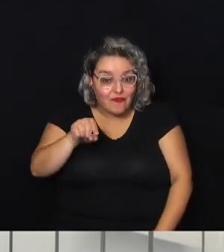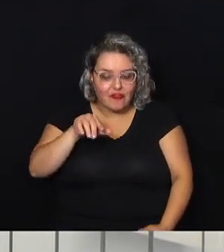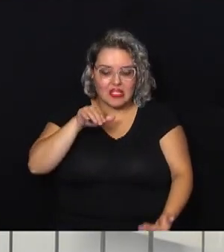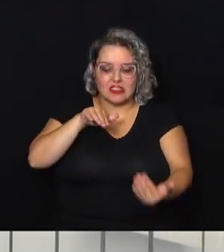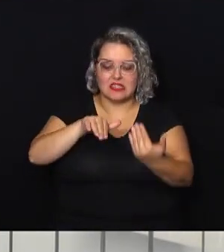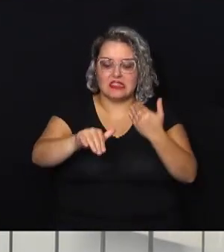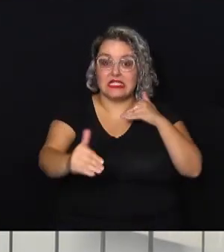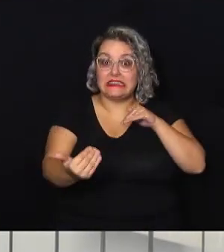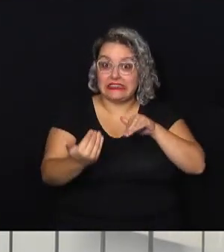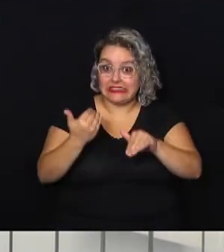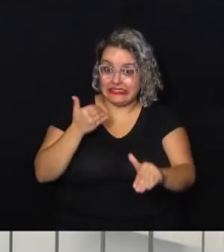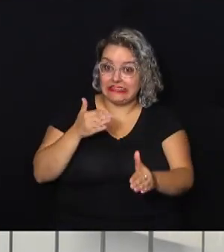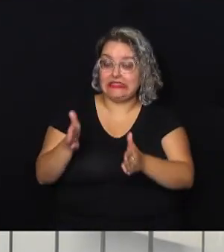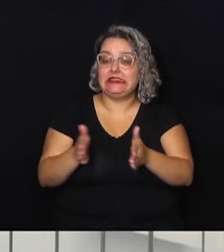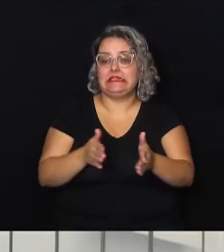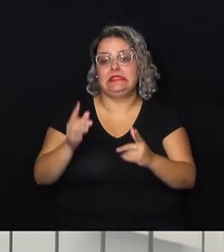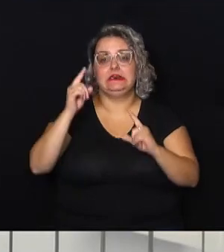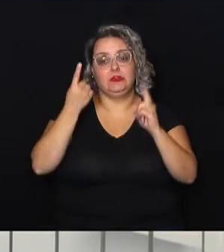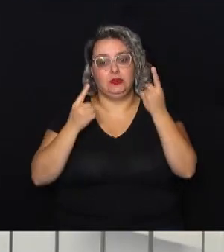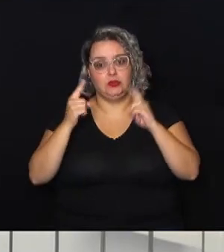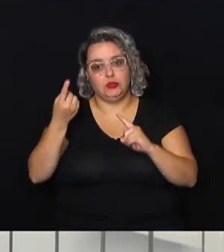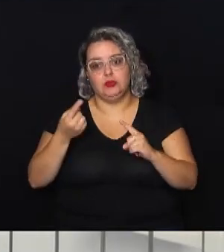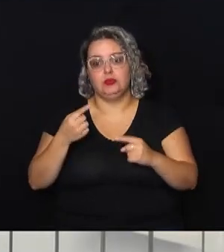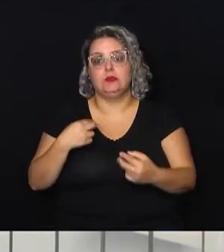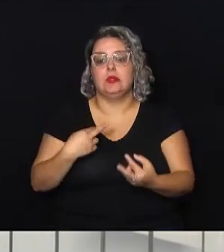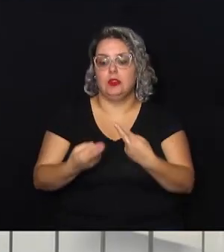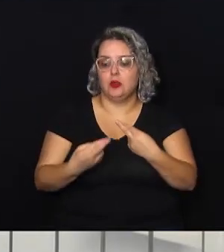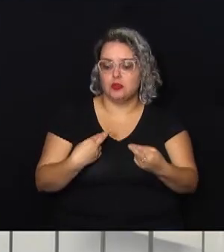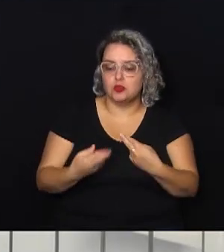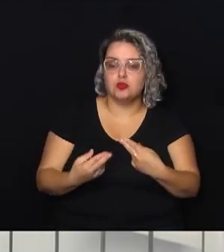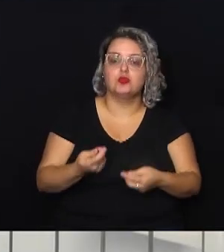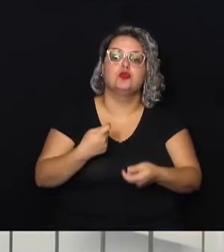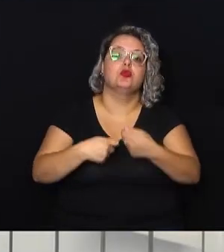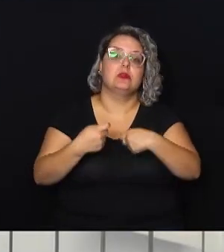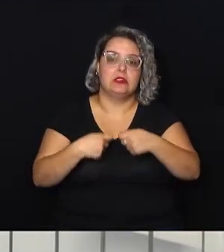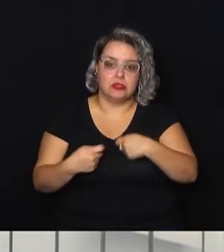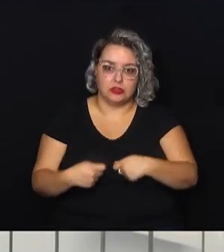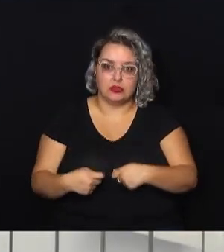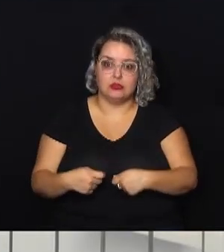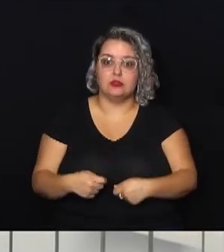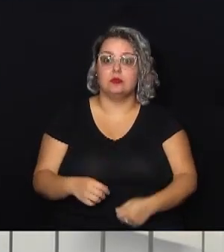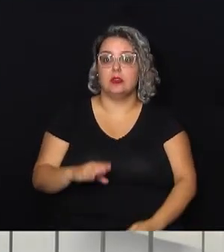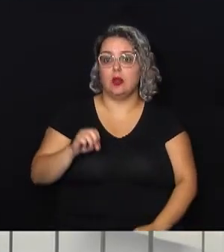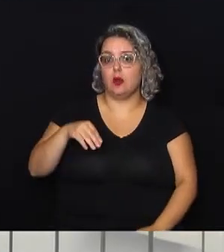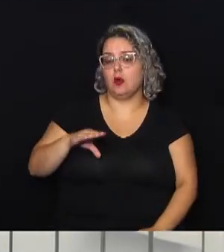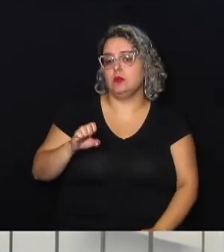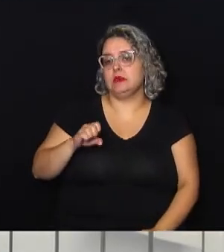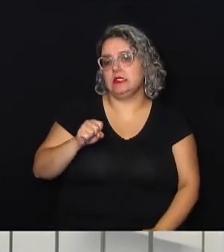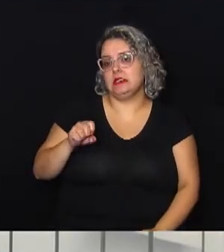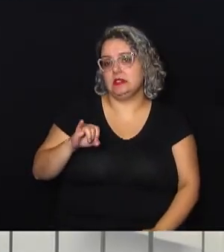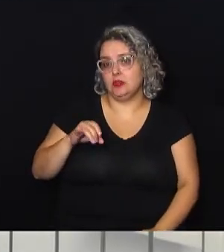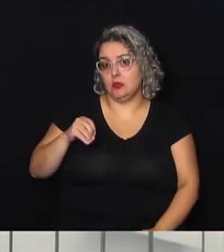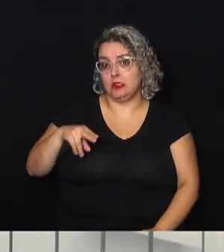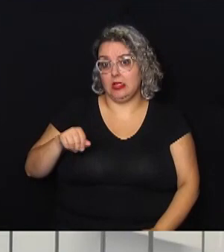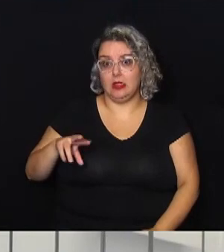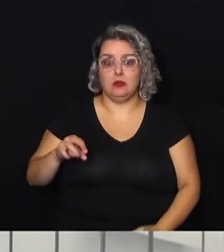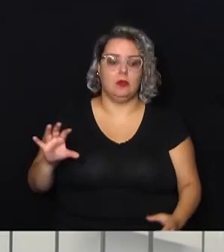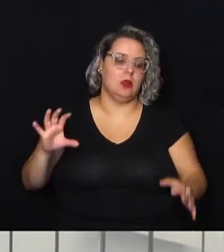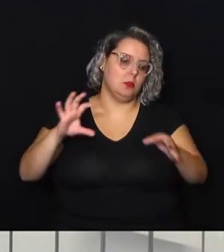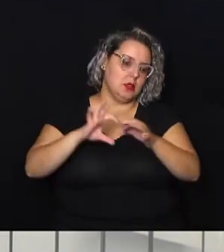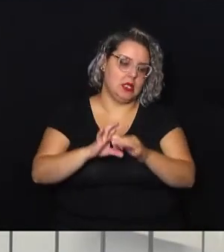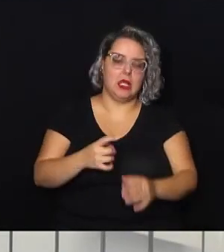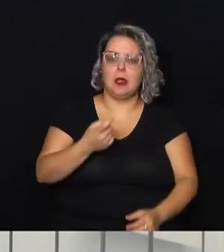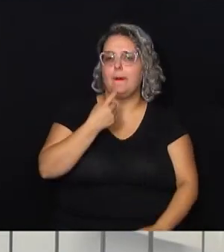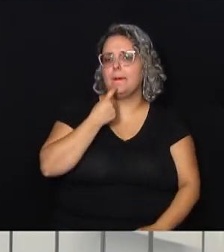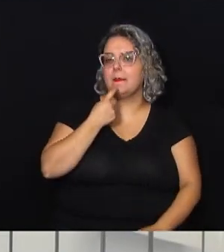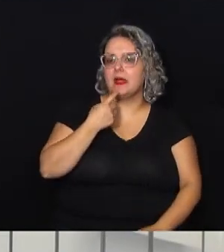este período de carnaval nas rodovias administradas pela concessionária, que fazem aí a interligação entre